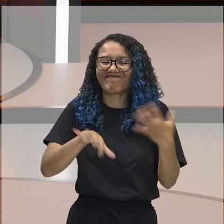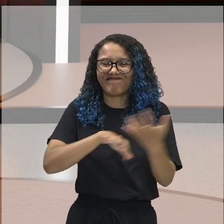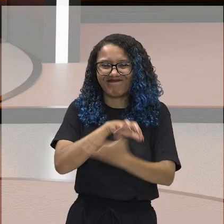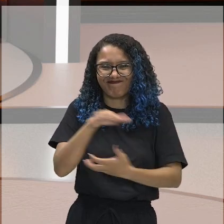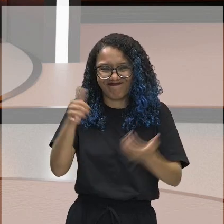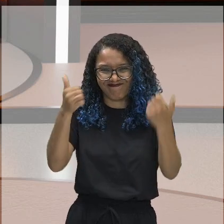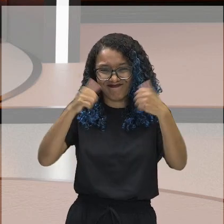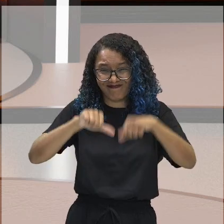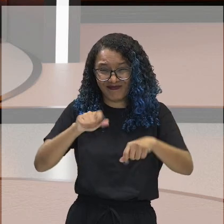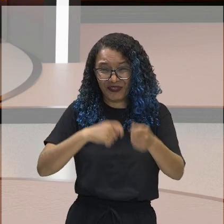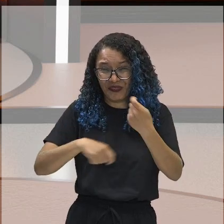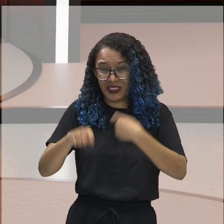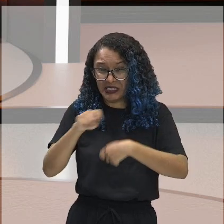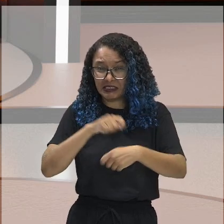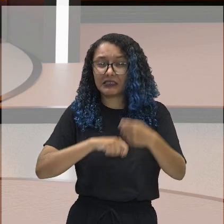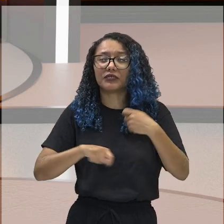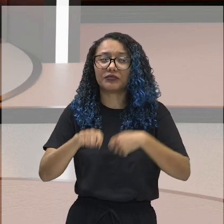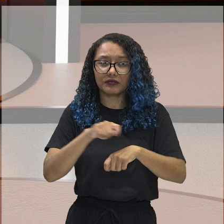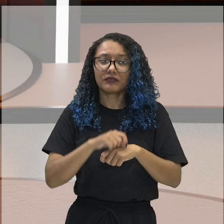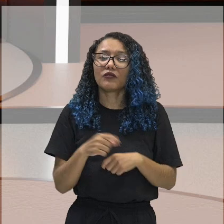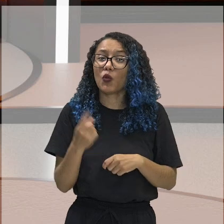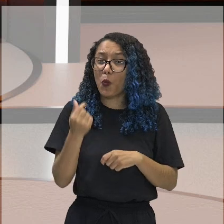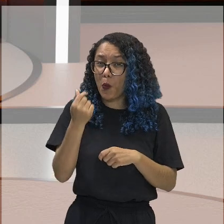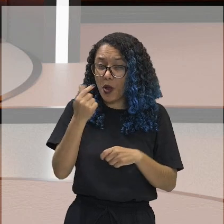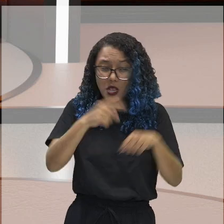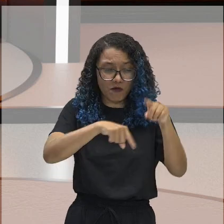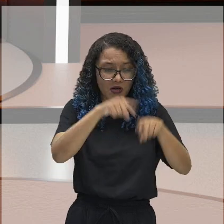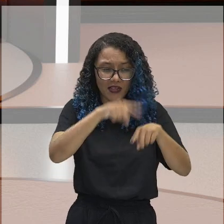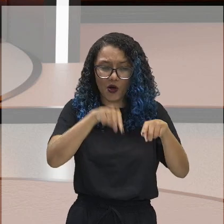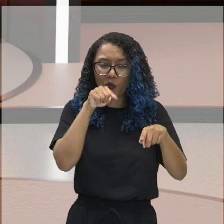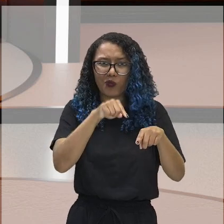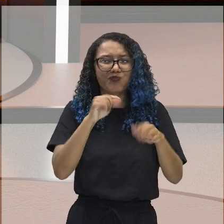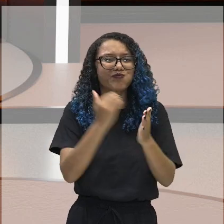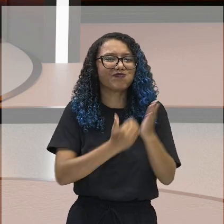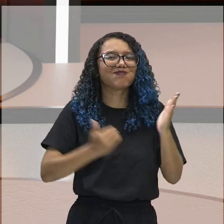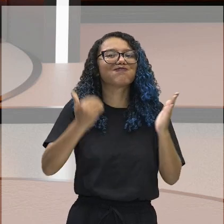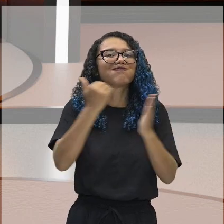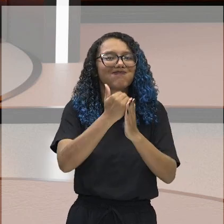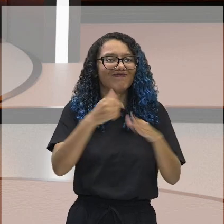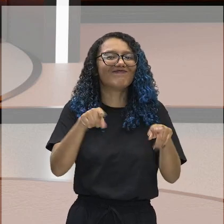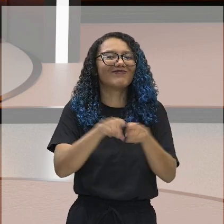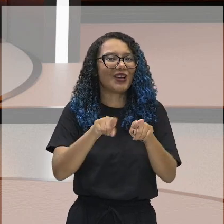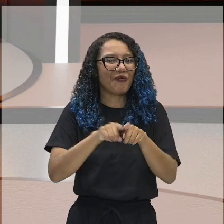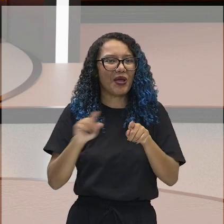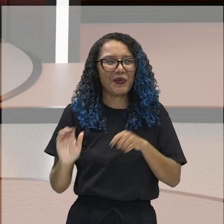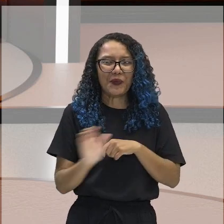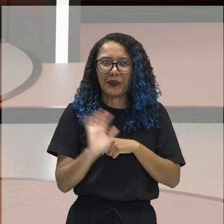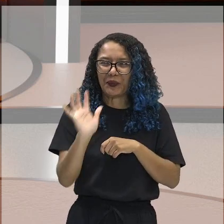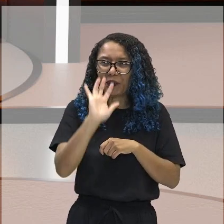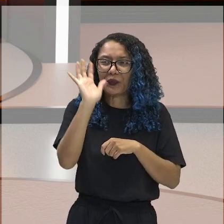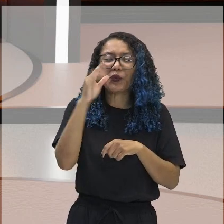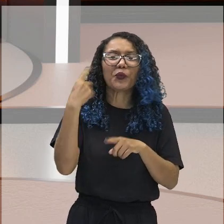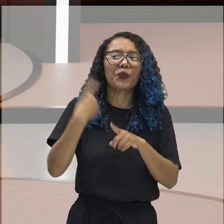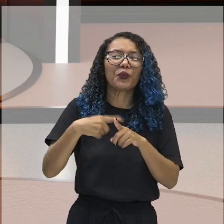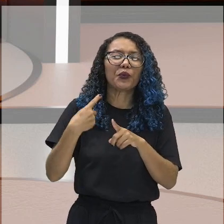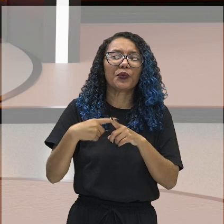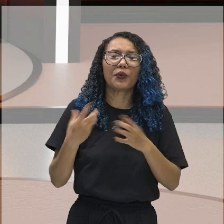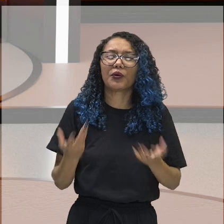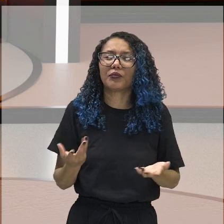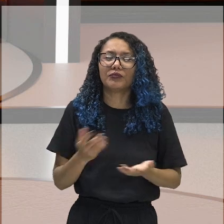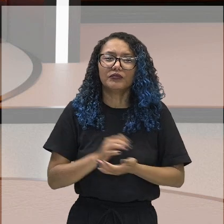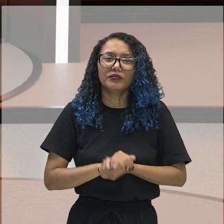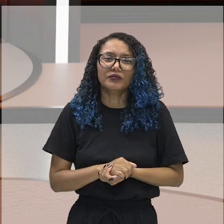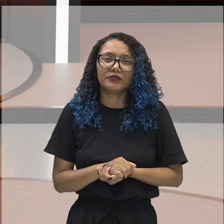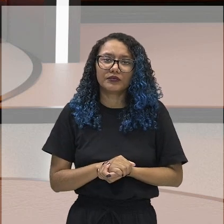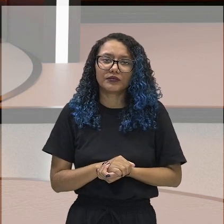dos produtos, então, eles aumentaram rapidamente, tá? Então, por quê? Porque a gente tem, então, aí, não é mesmo,